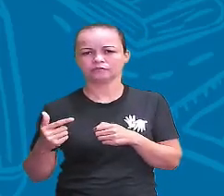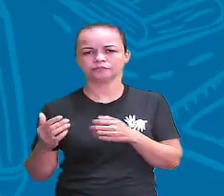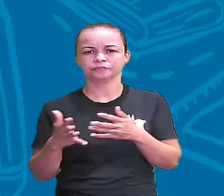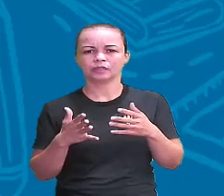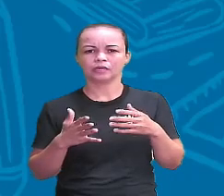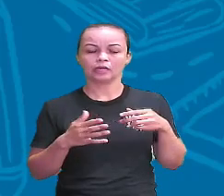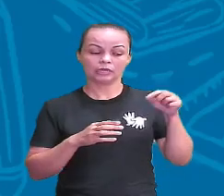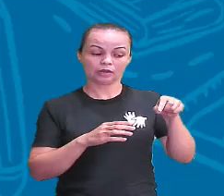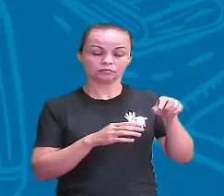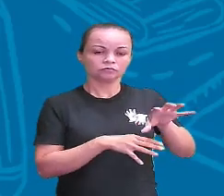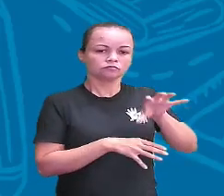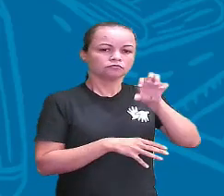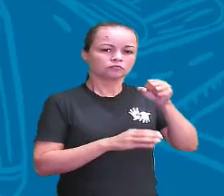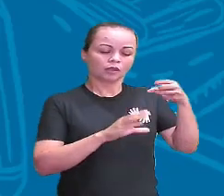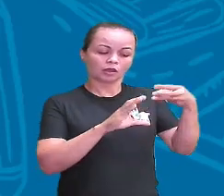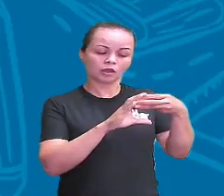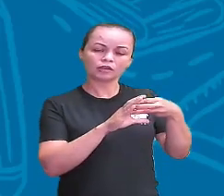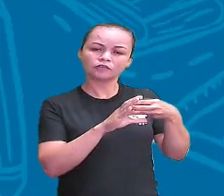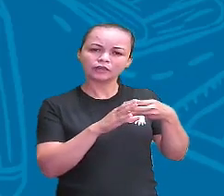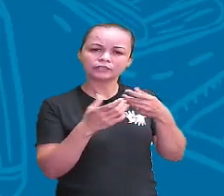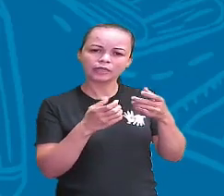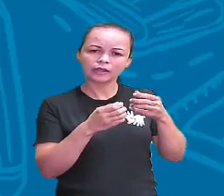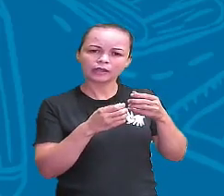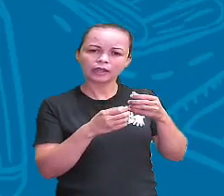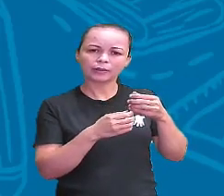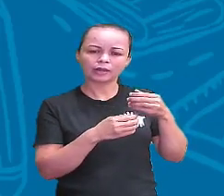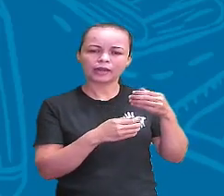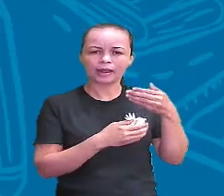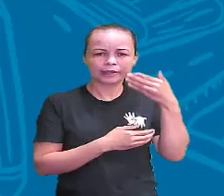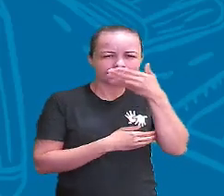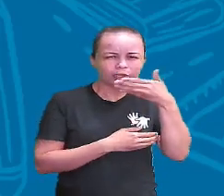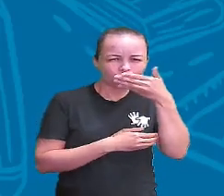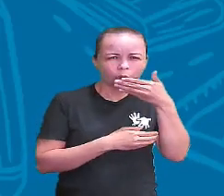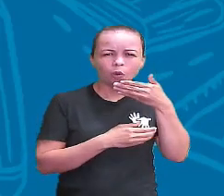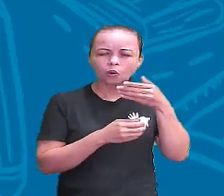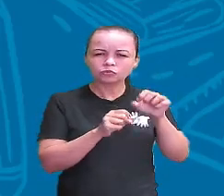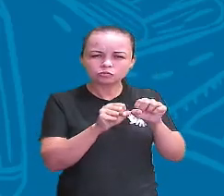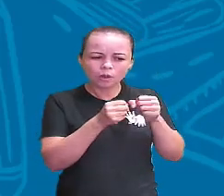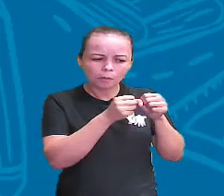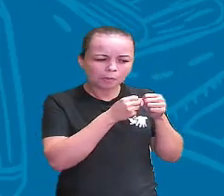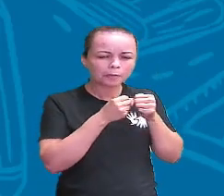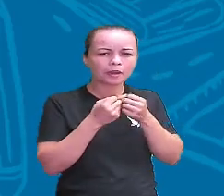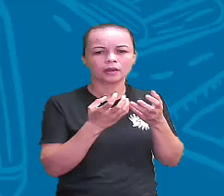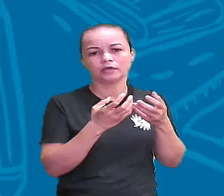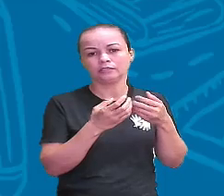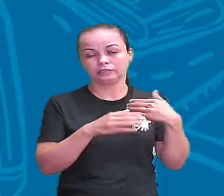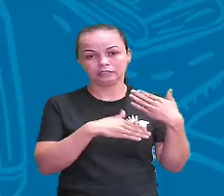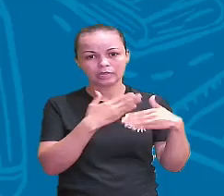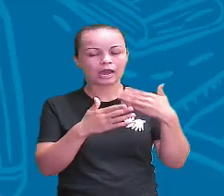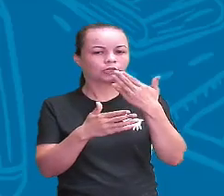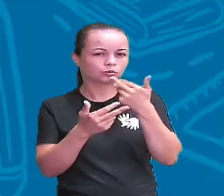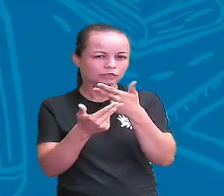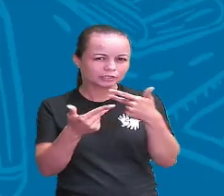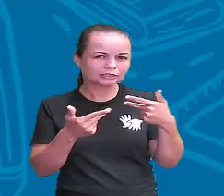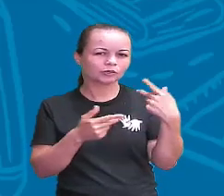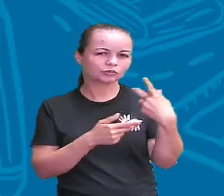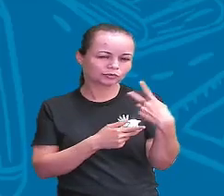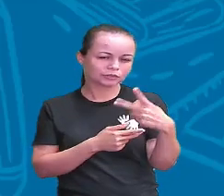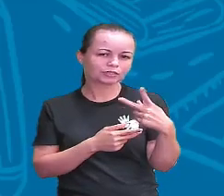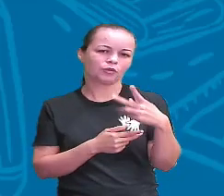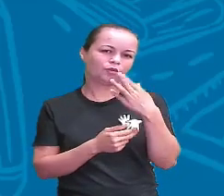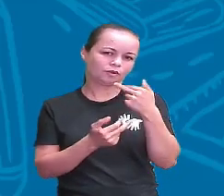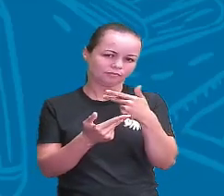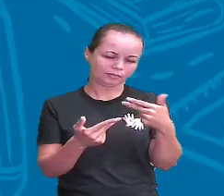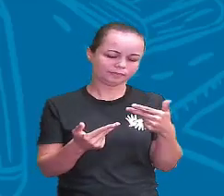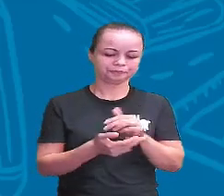respiração celular vai ter a quebra completa da glicose, que a gente vai recrutar onde? Através da tua nutrição, através do teu alimento. E você vai